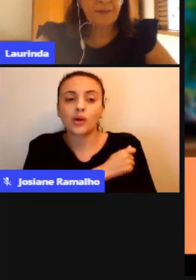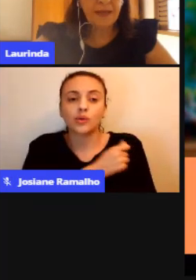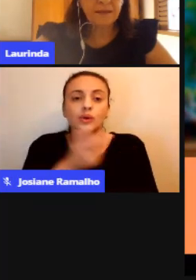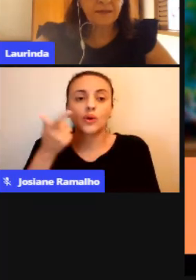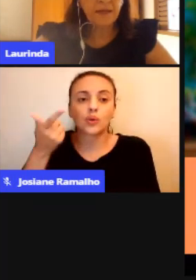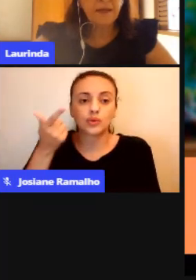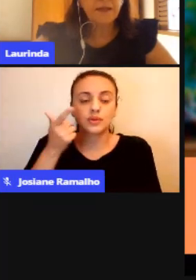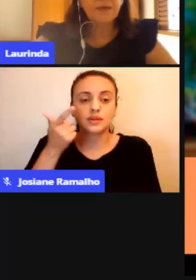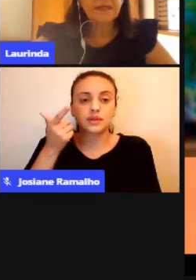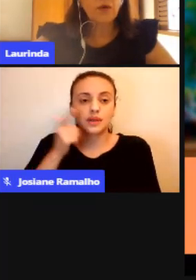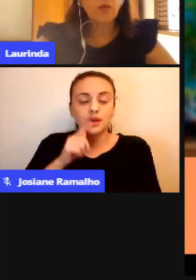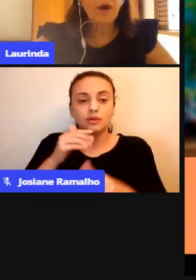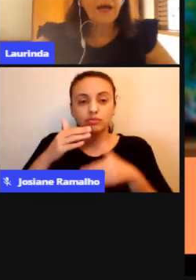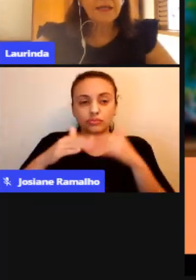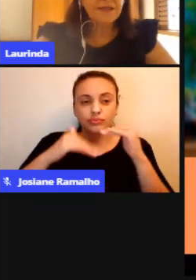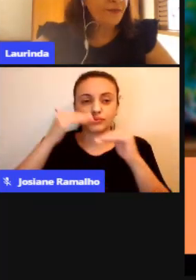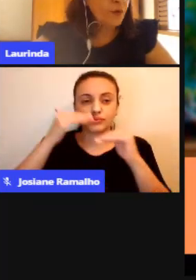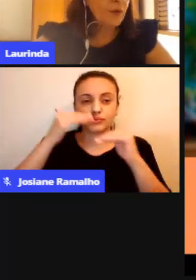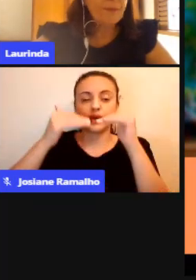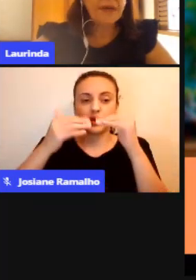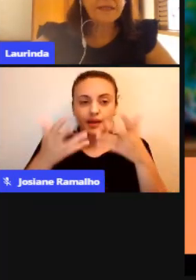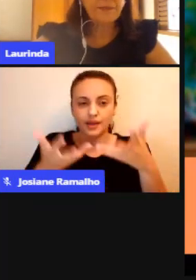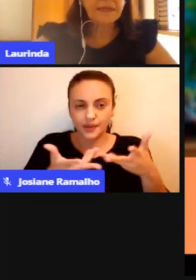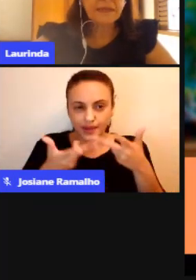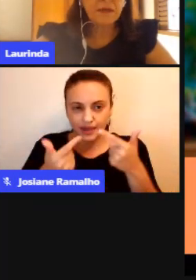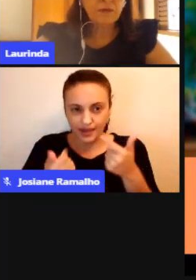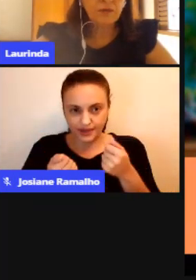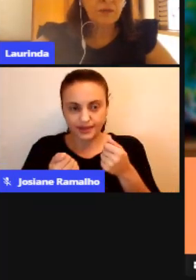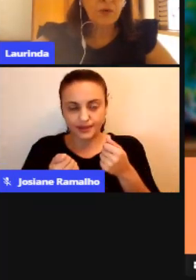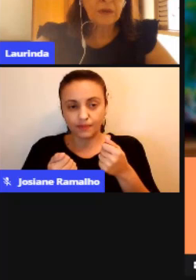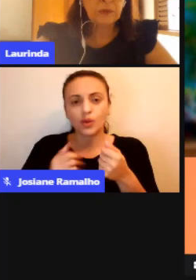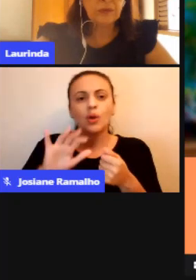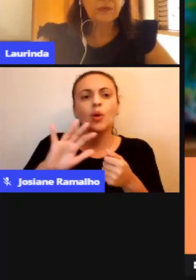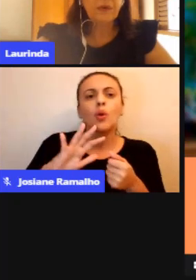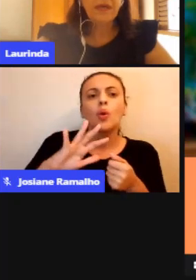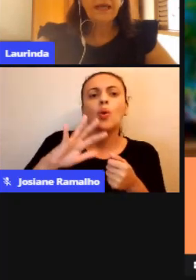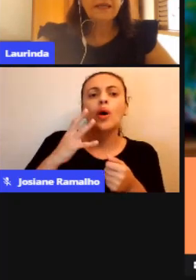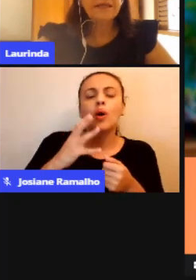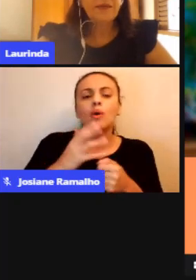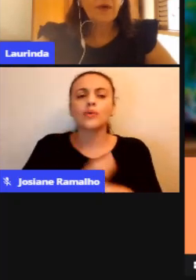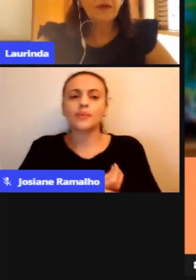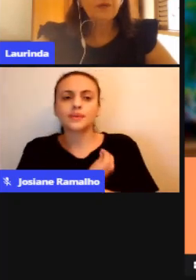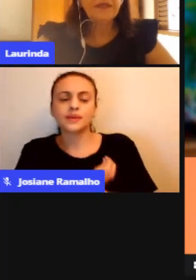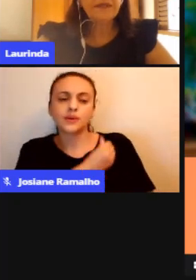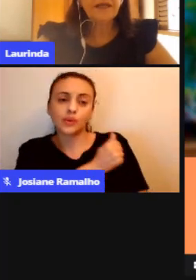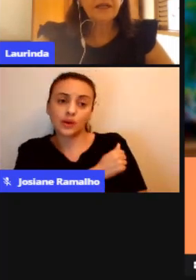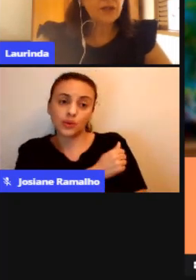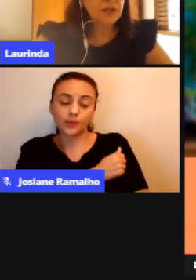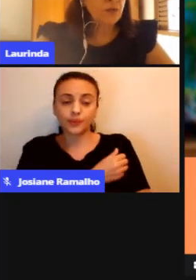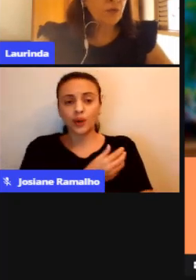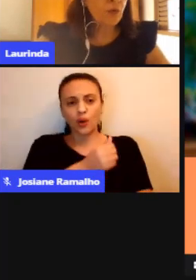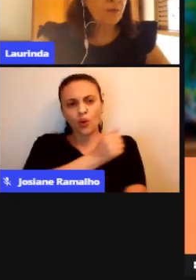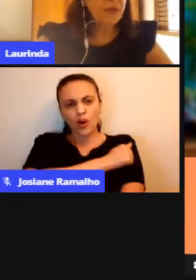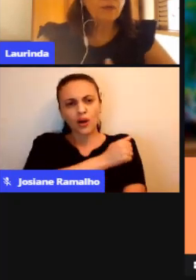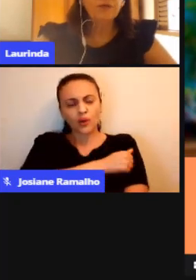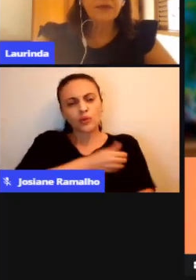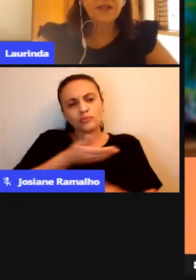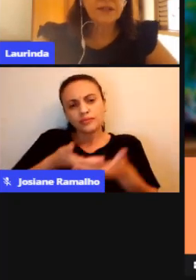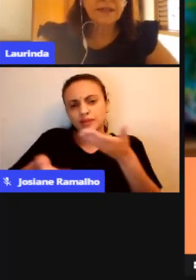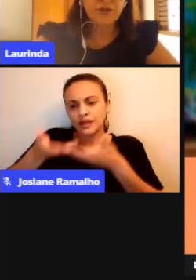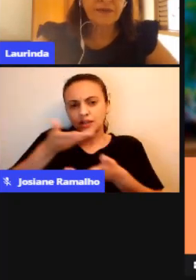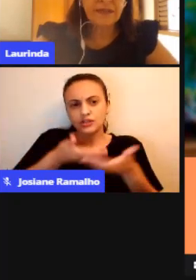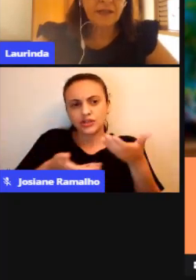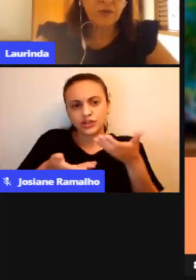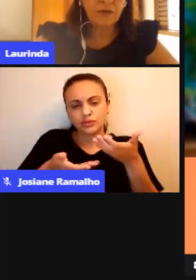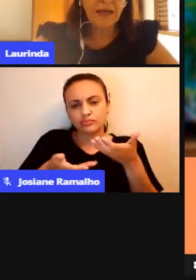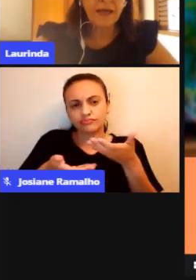habilidades por bimestre. Então, assim, quais foram a participação do meu aluno? Esse meu aluno interagiu comigo